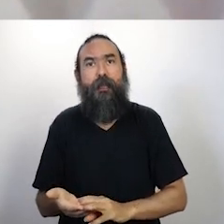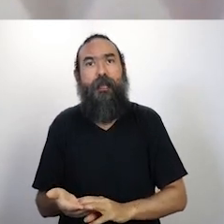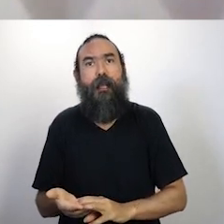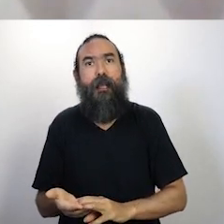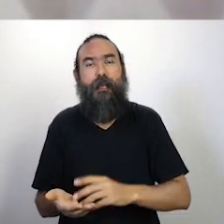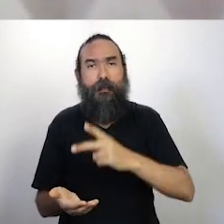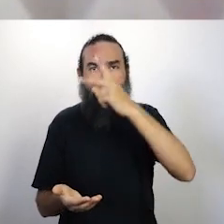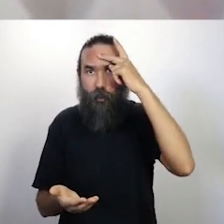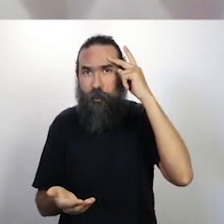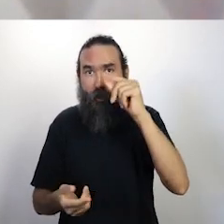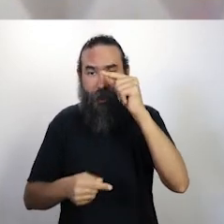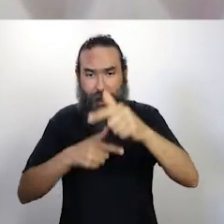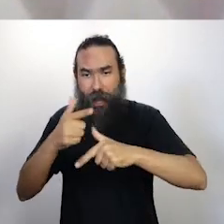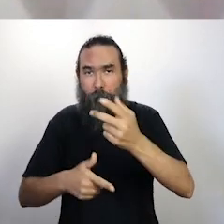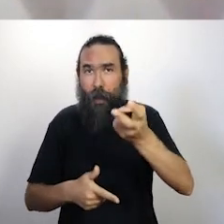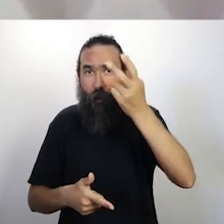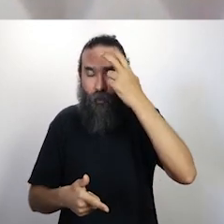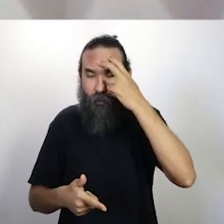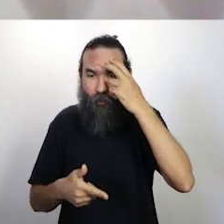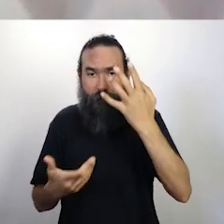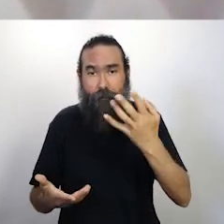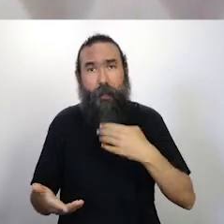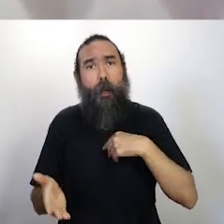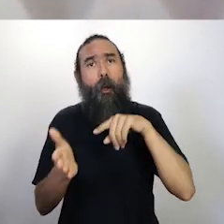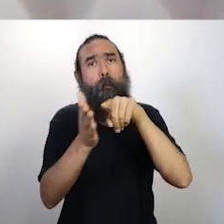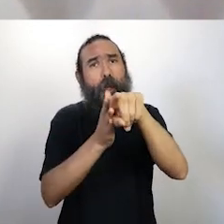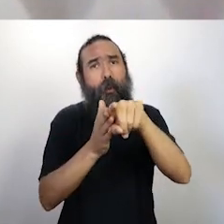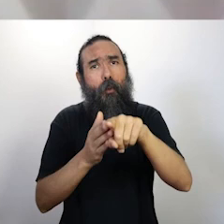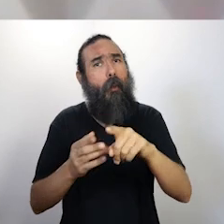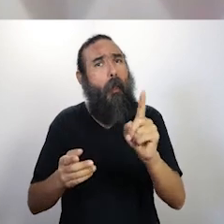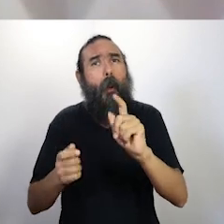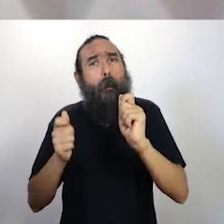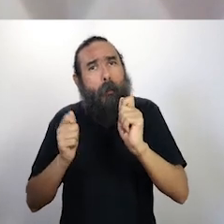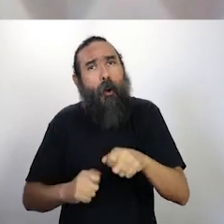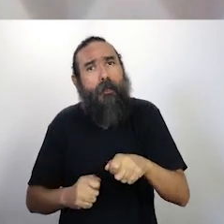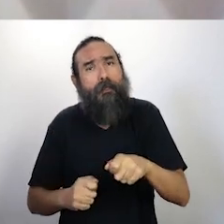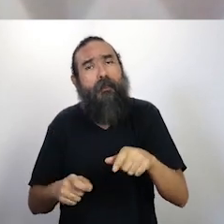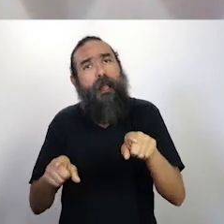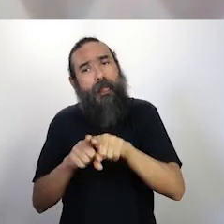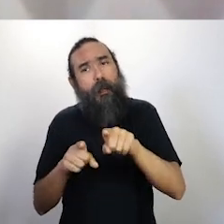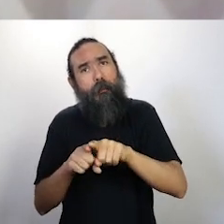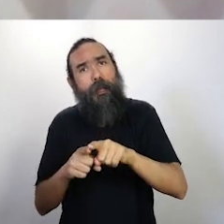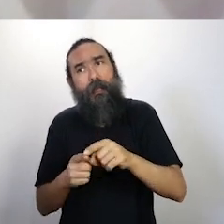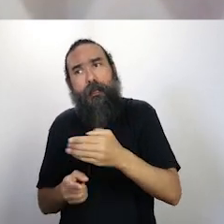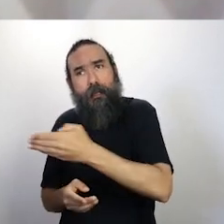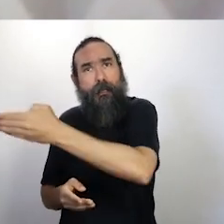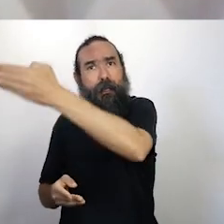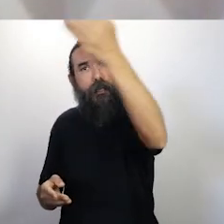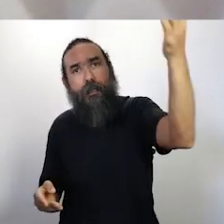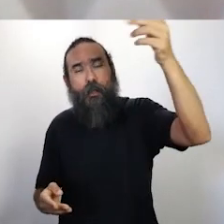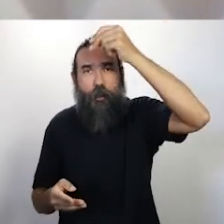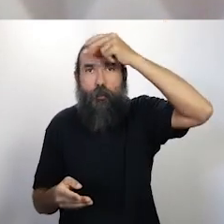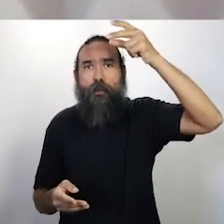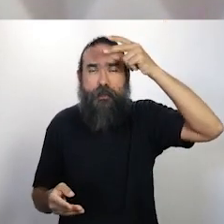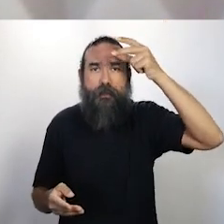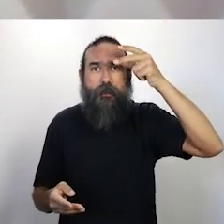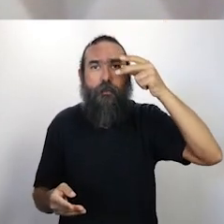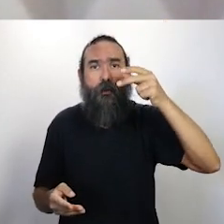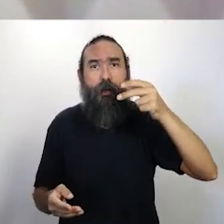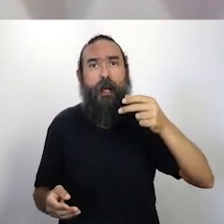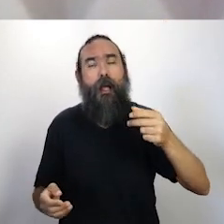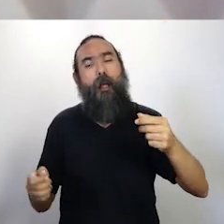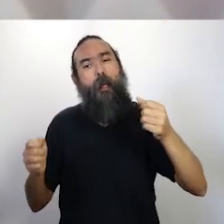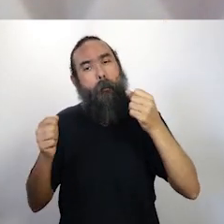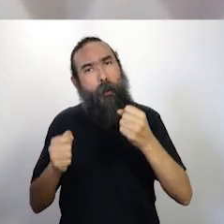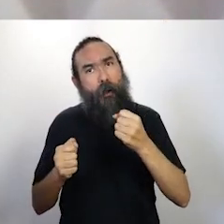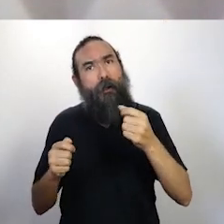oportunidade já disponibilizar essa ferramenta para os municípios já que ela já é operante e também